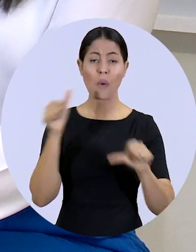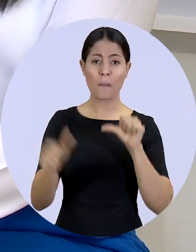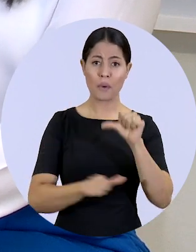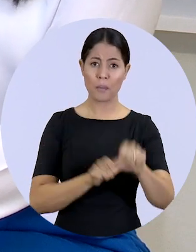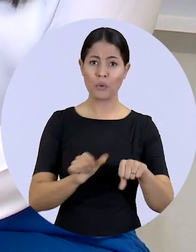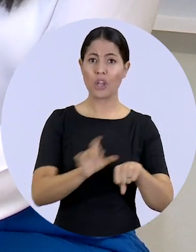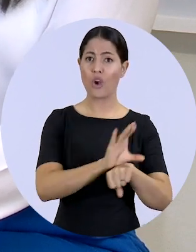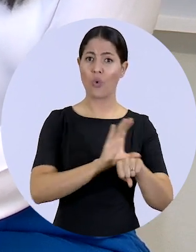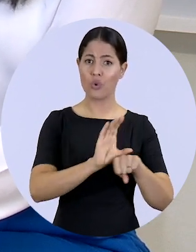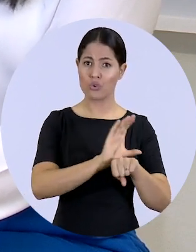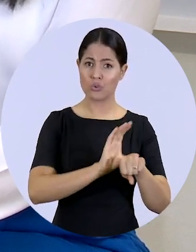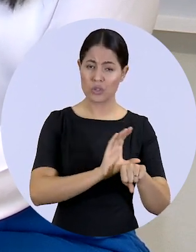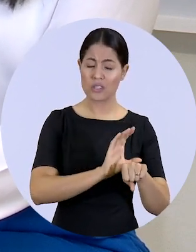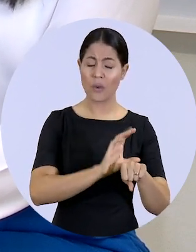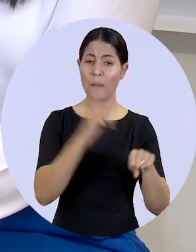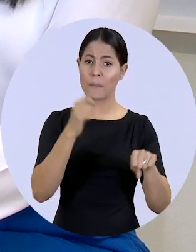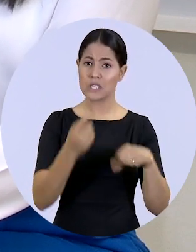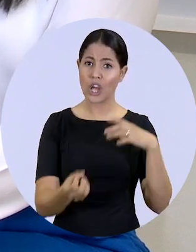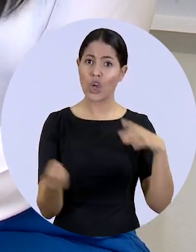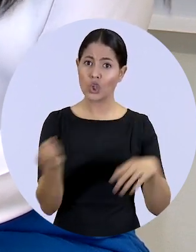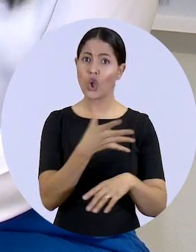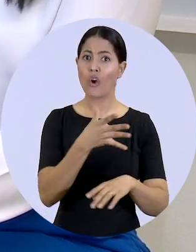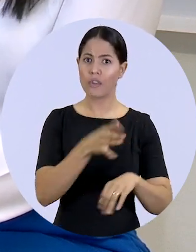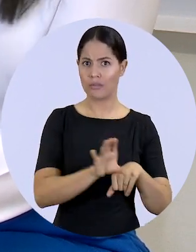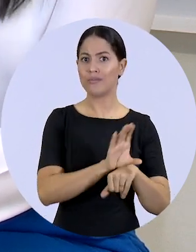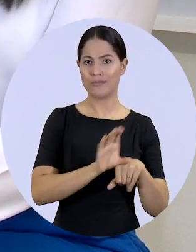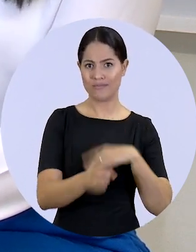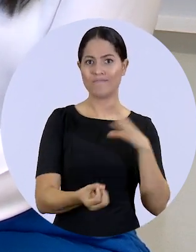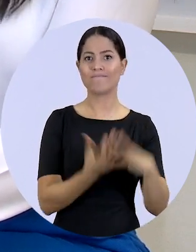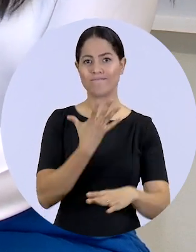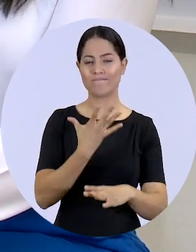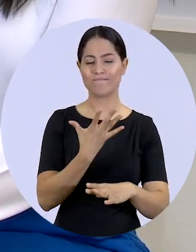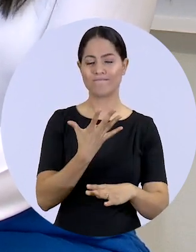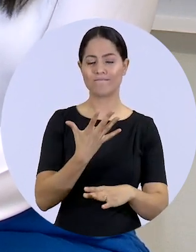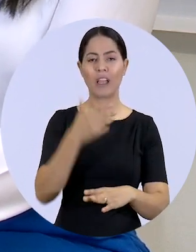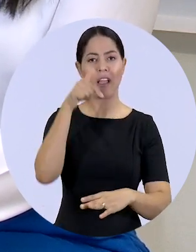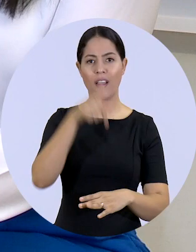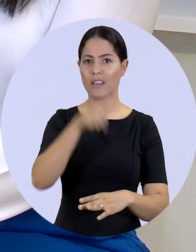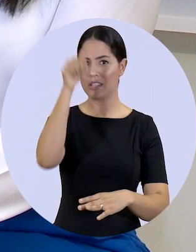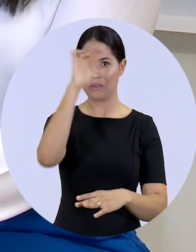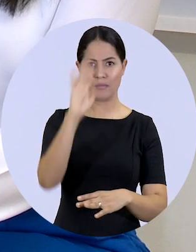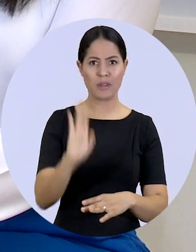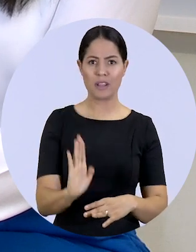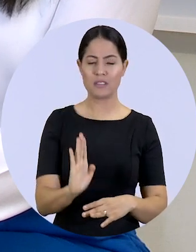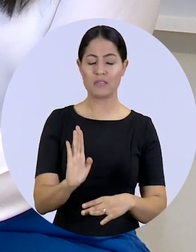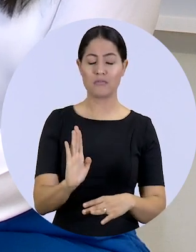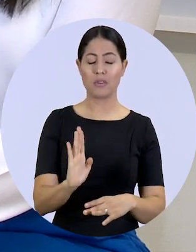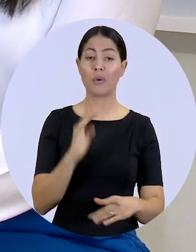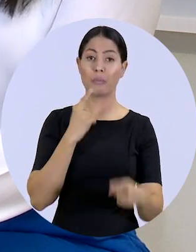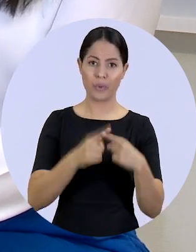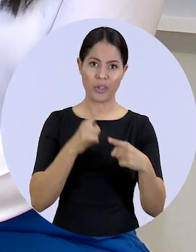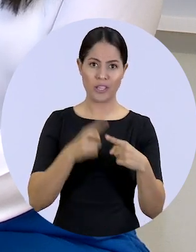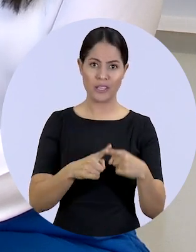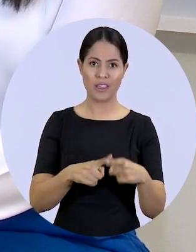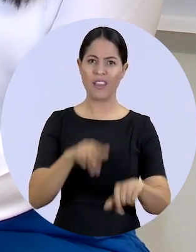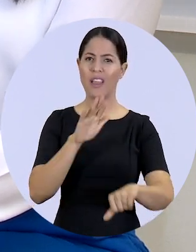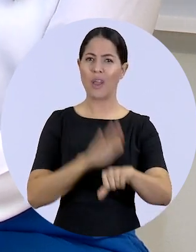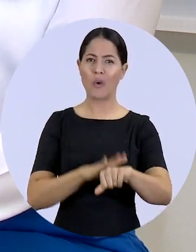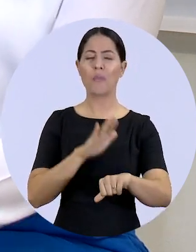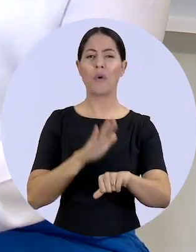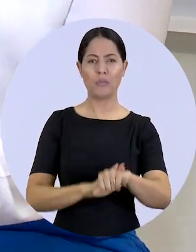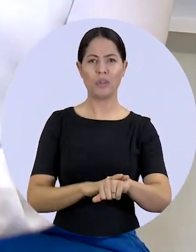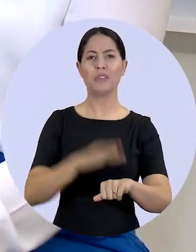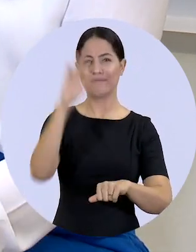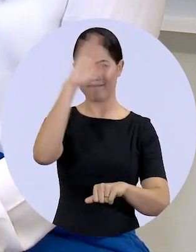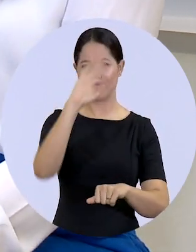da Constituição tem que ser via uma nova Constituinte. Eu não acho que existe ambiente no Brasil, até porque no momento em que o país